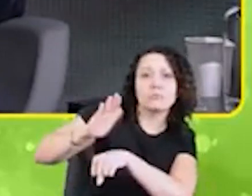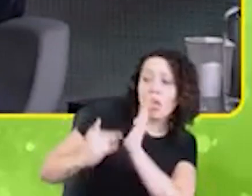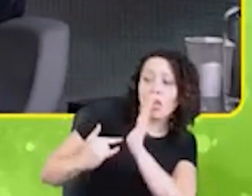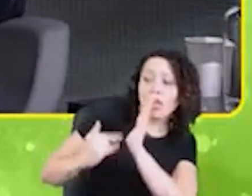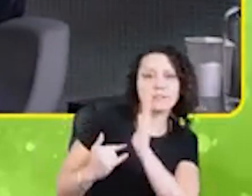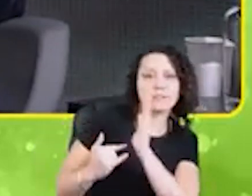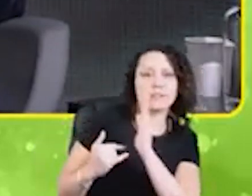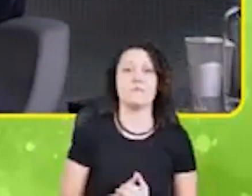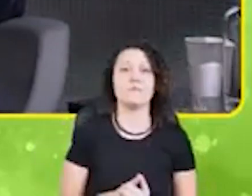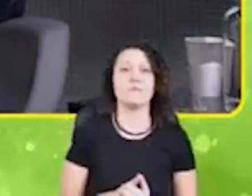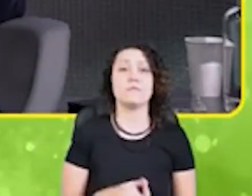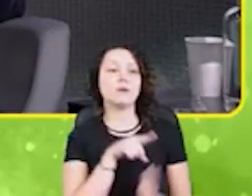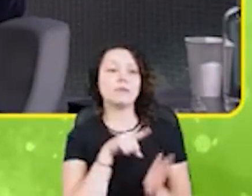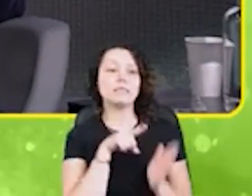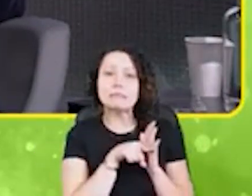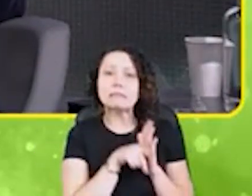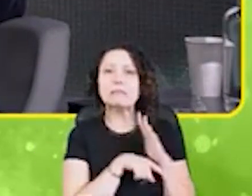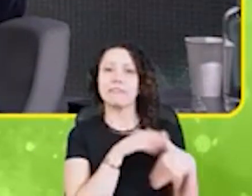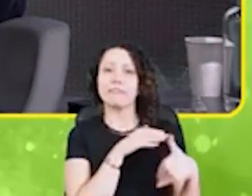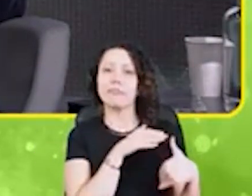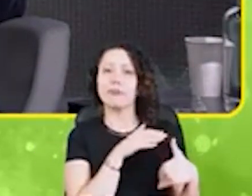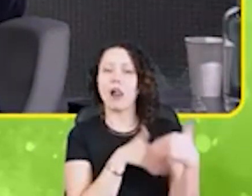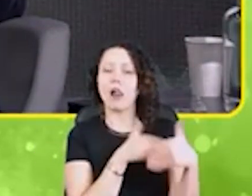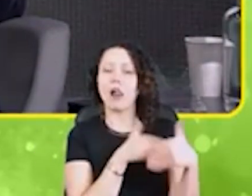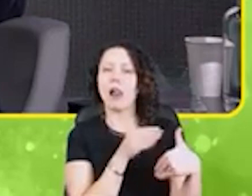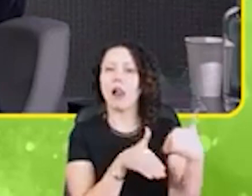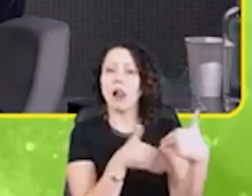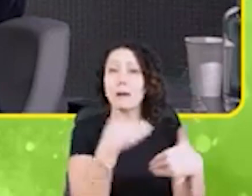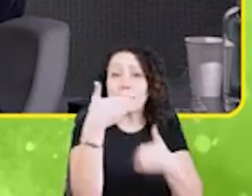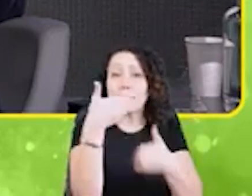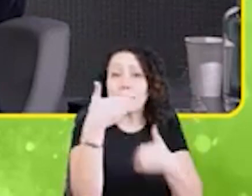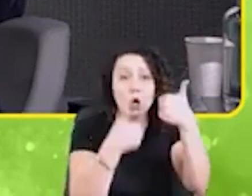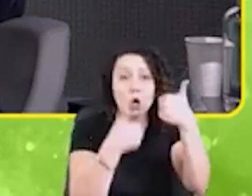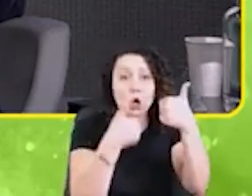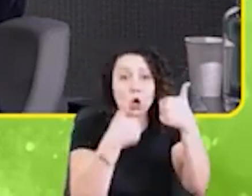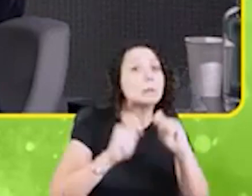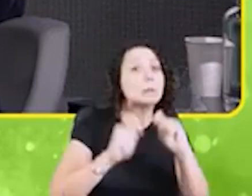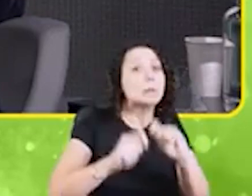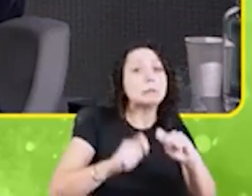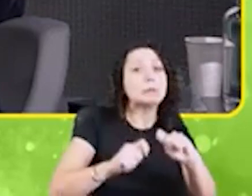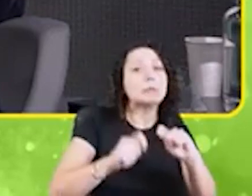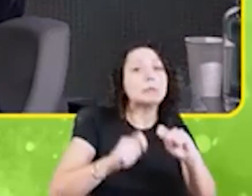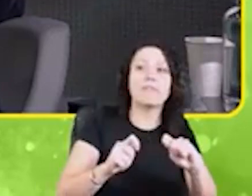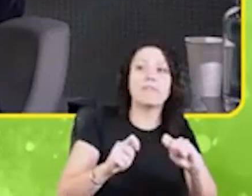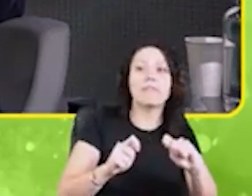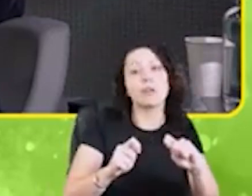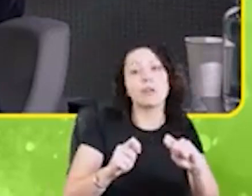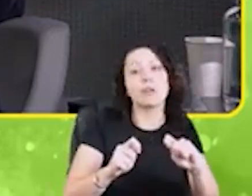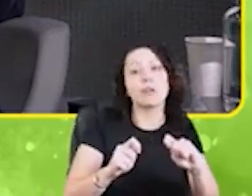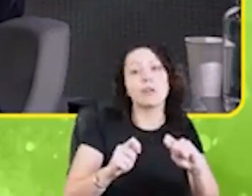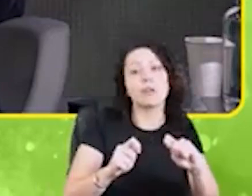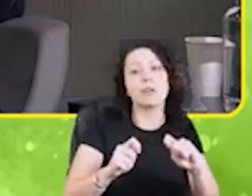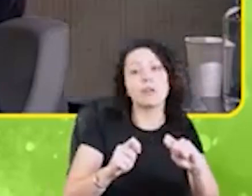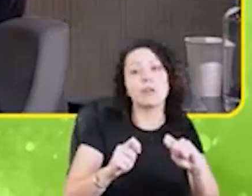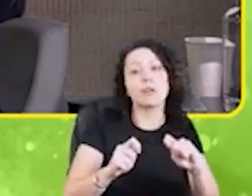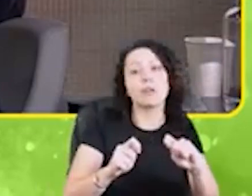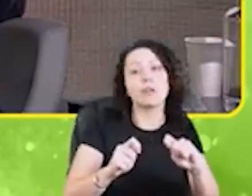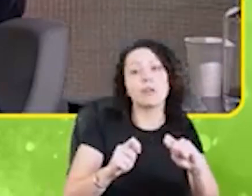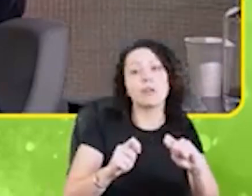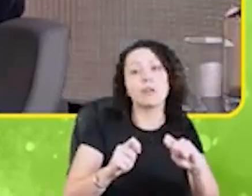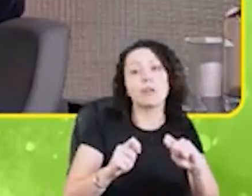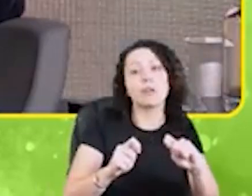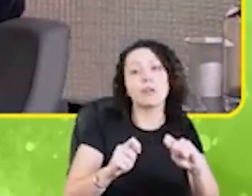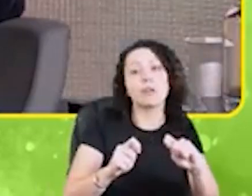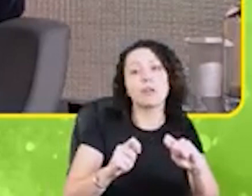E essas questões forem sendo mais ajustados pode ser aqui em breve a gente tem mais notícias alvissareiras em relação